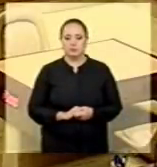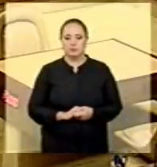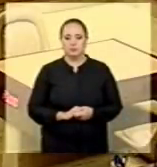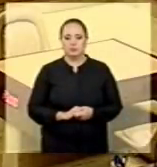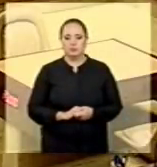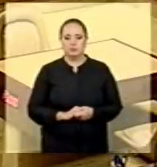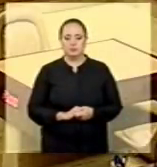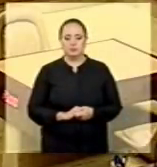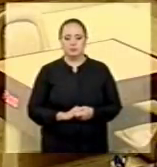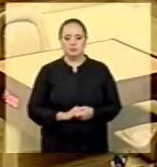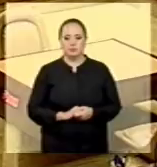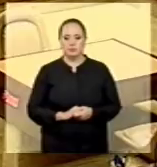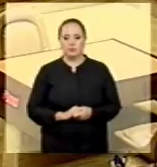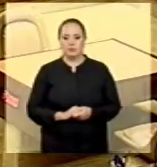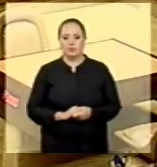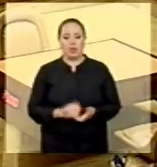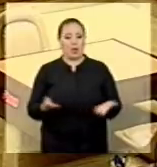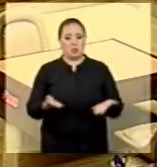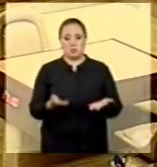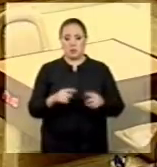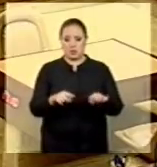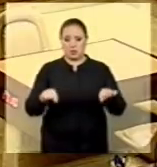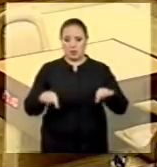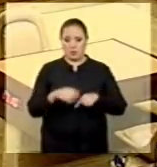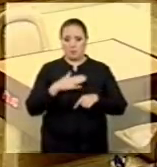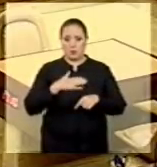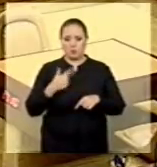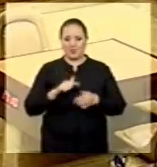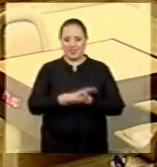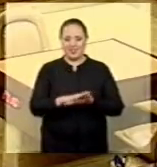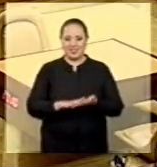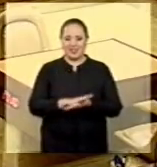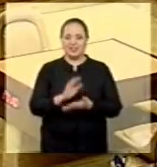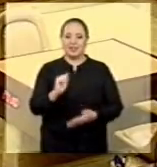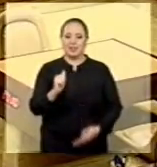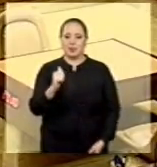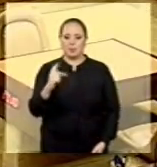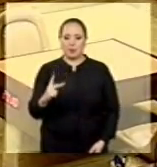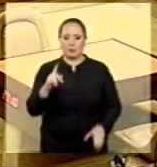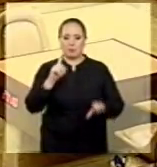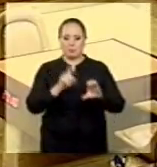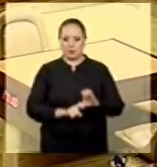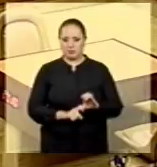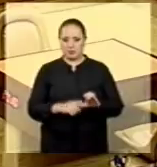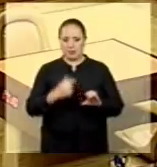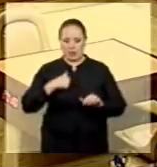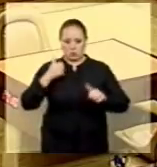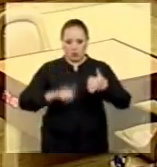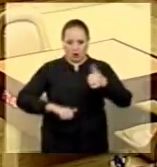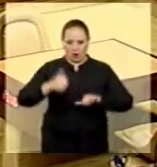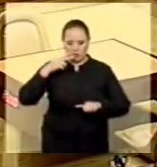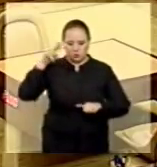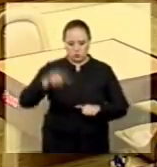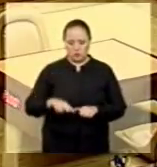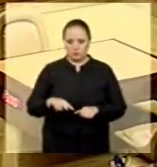Atualmente, não há no meu gabinete nenhuma ação penal pendente para eu analisar como revisor.